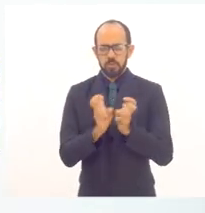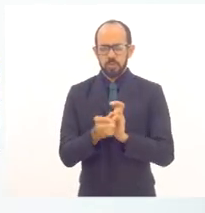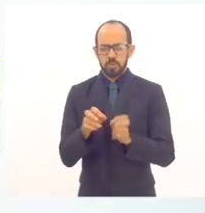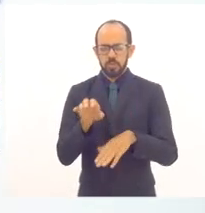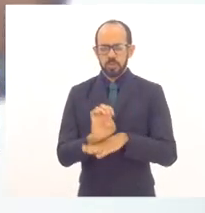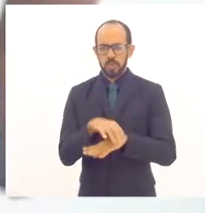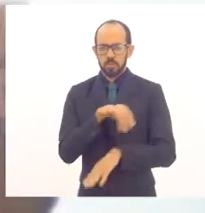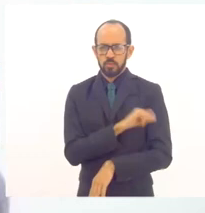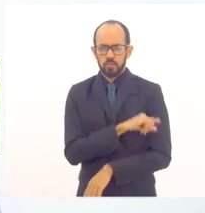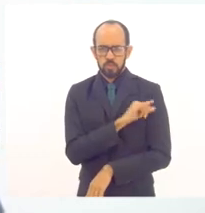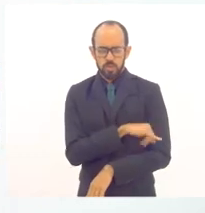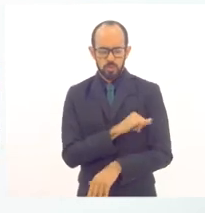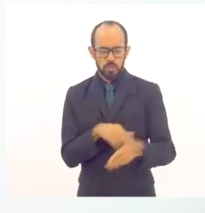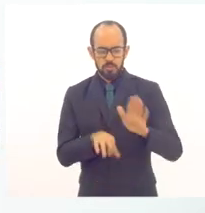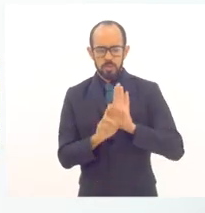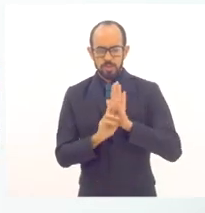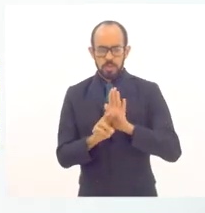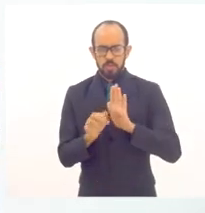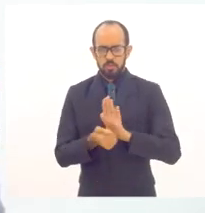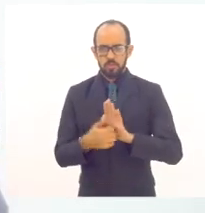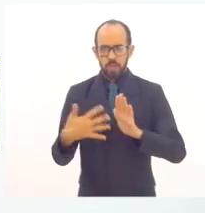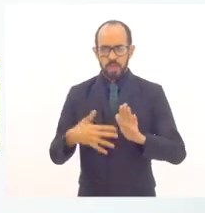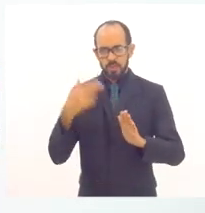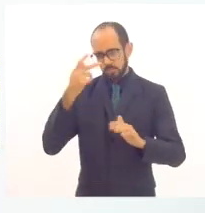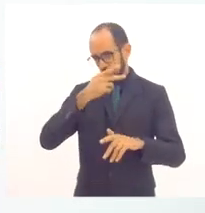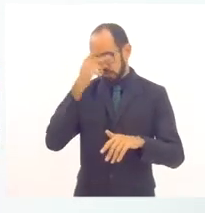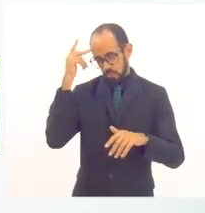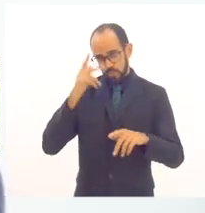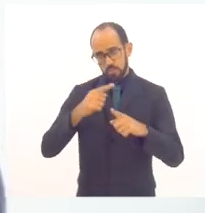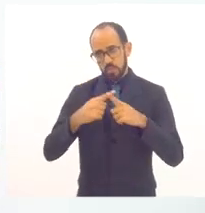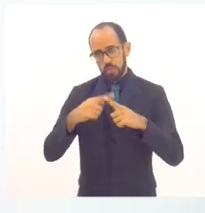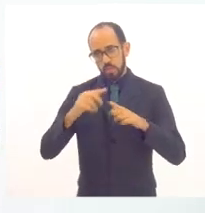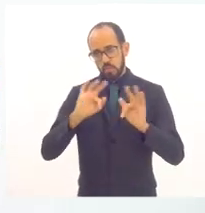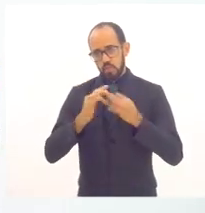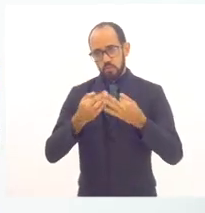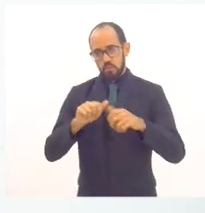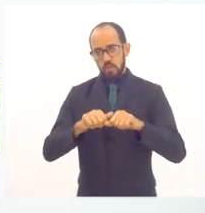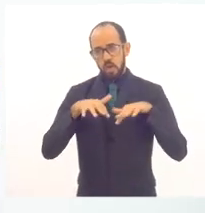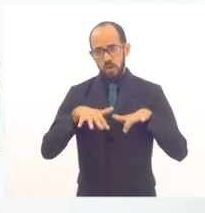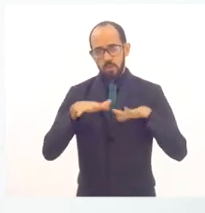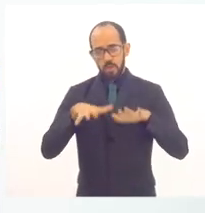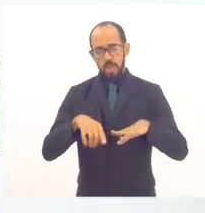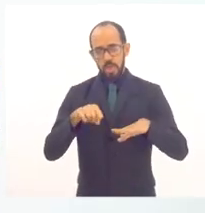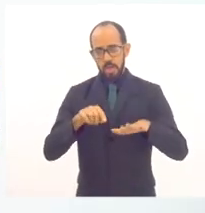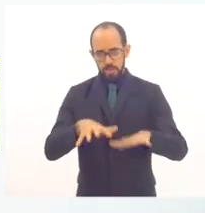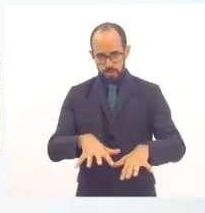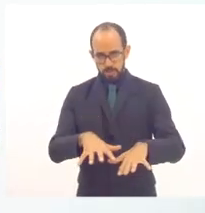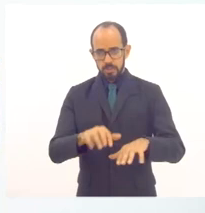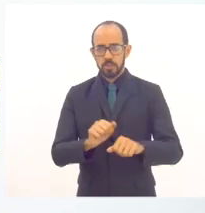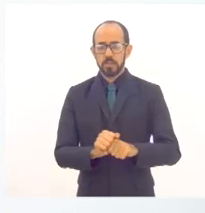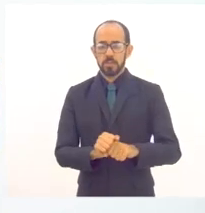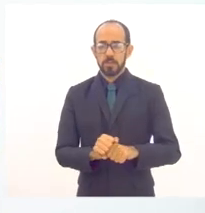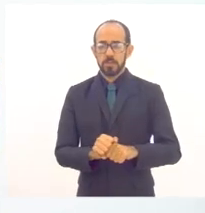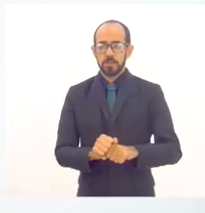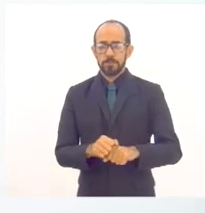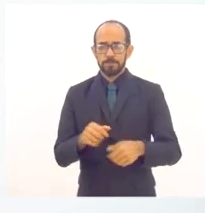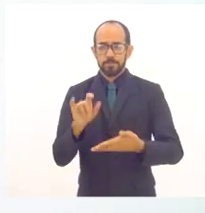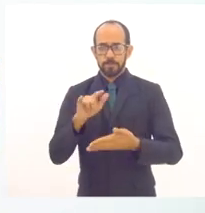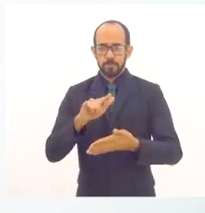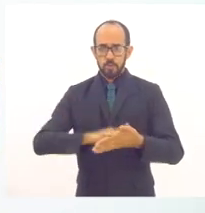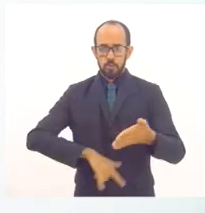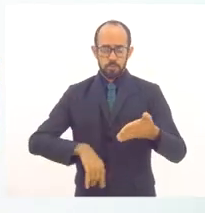por tantas pessoas, porque um fórum é um fórum e todos podem participar, na assinatura do documento entregue à